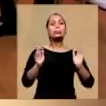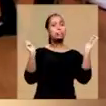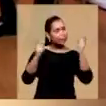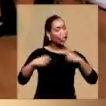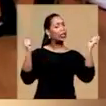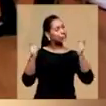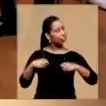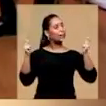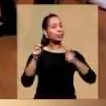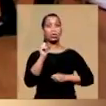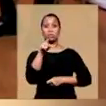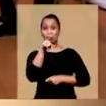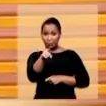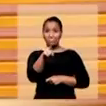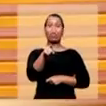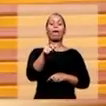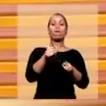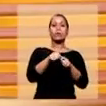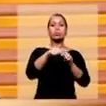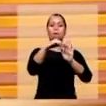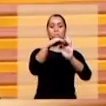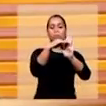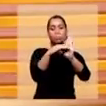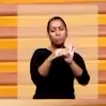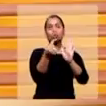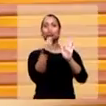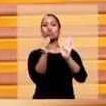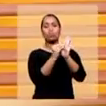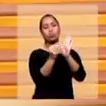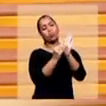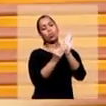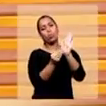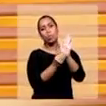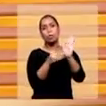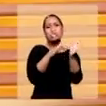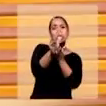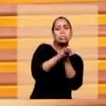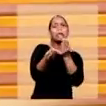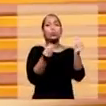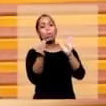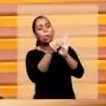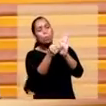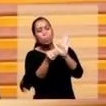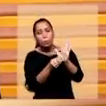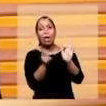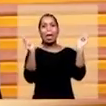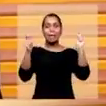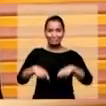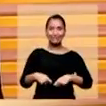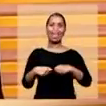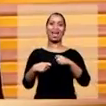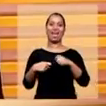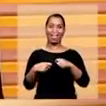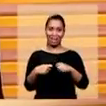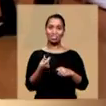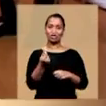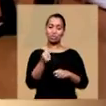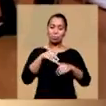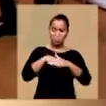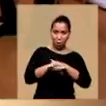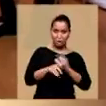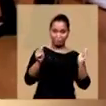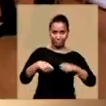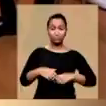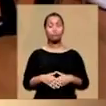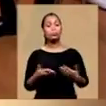tem como, se você fizer uma planilha do que você gasta, você consegue achar ali onde economizar, não é? Sim, Letícia, conta